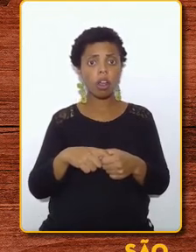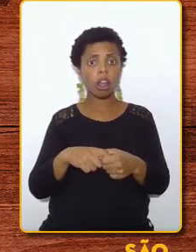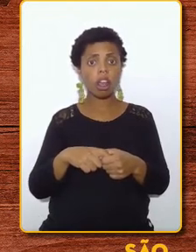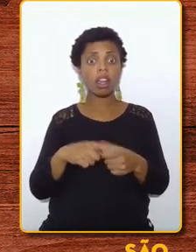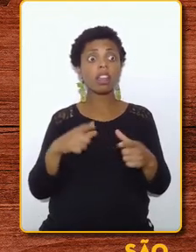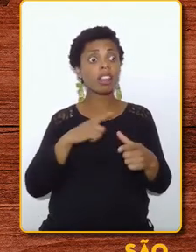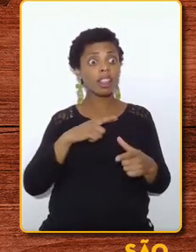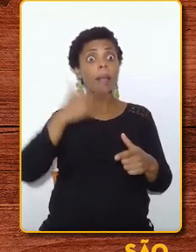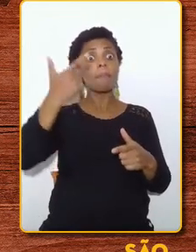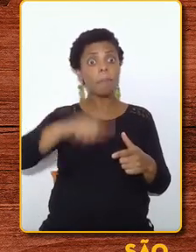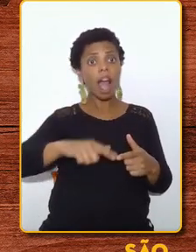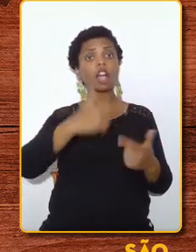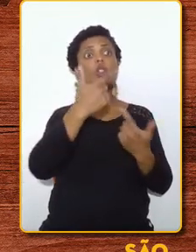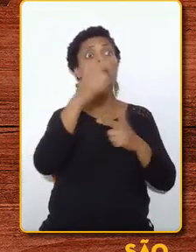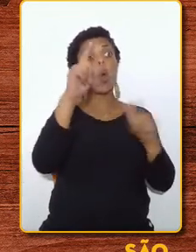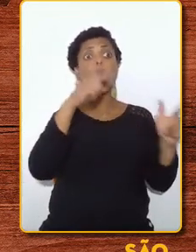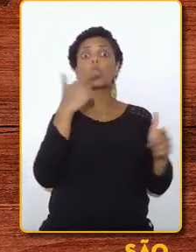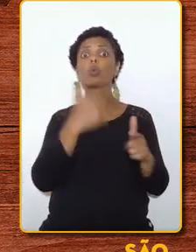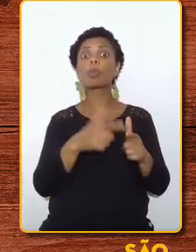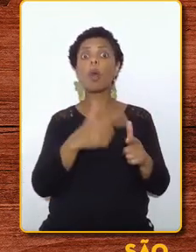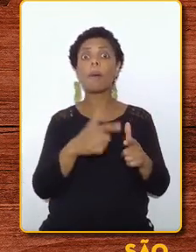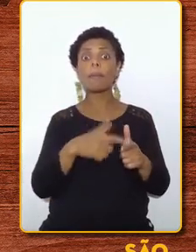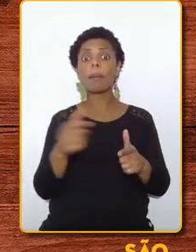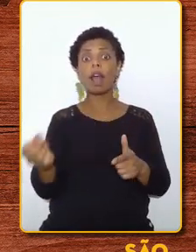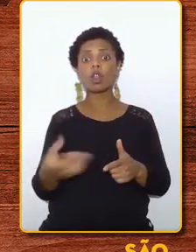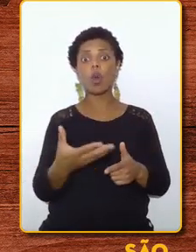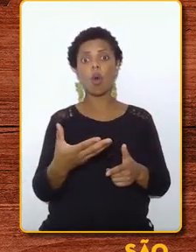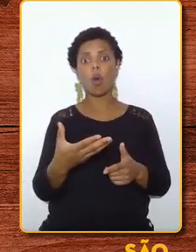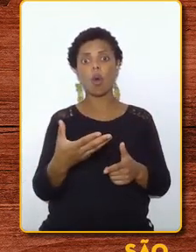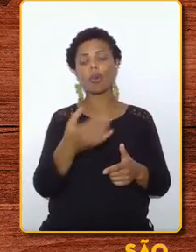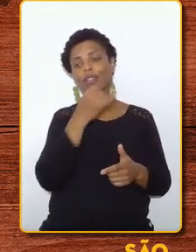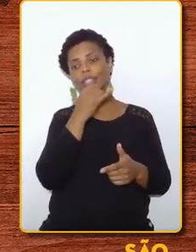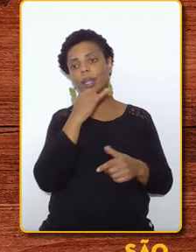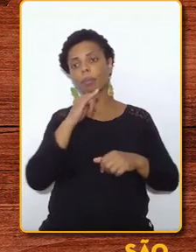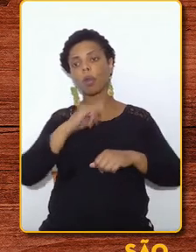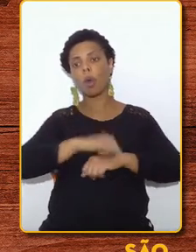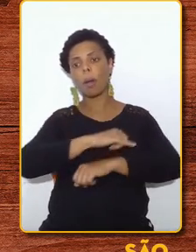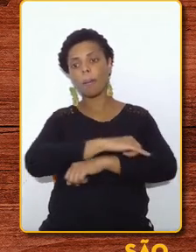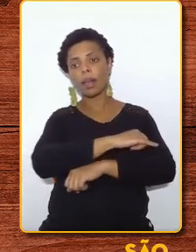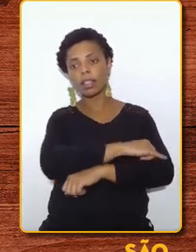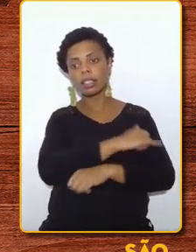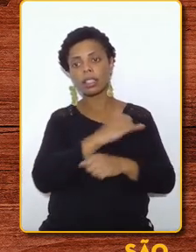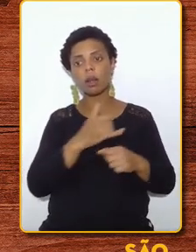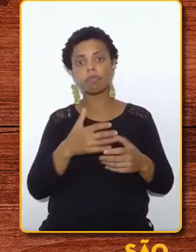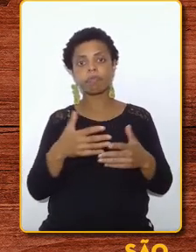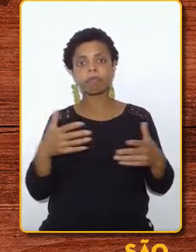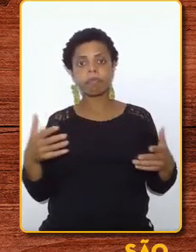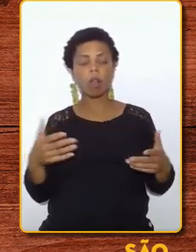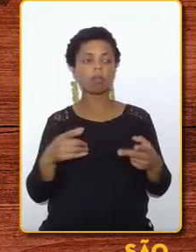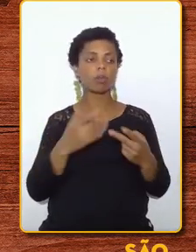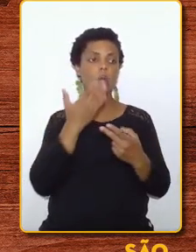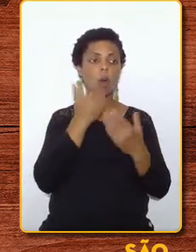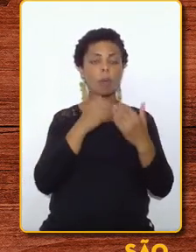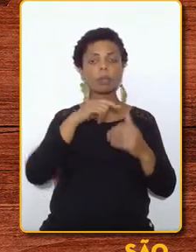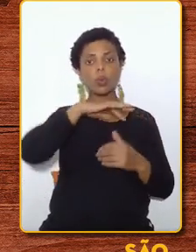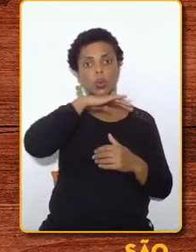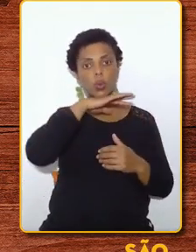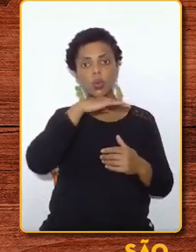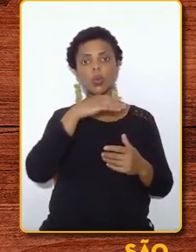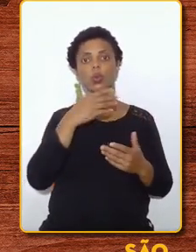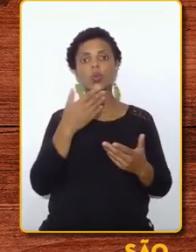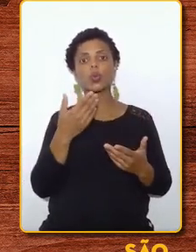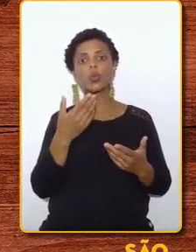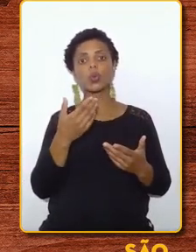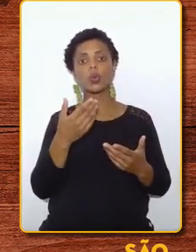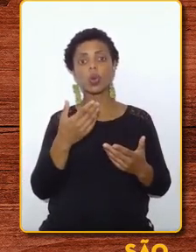modernos, né, da obesidade, da má alimentação, de uma alimentação inadequada, em grande